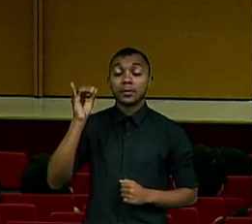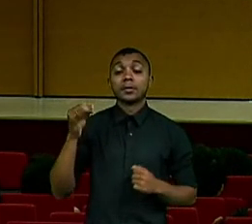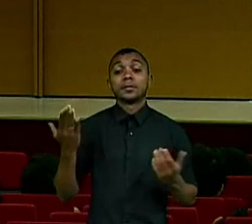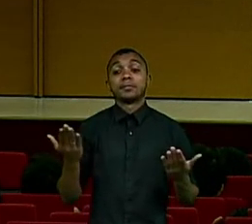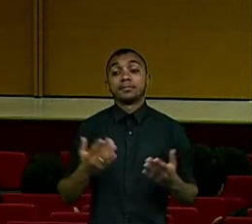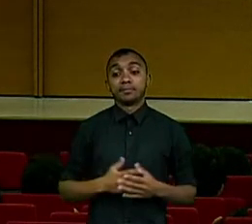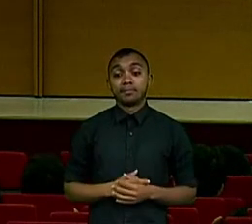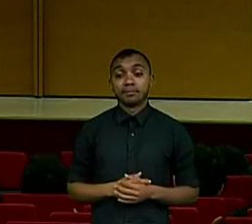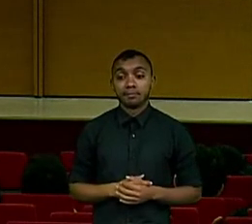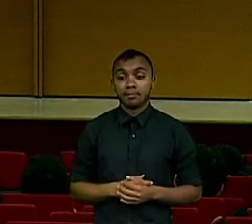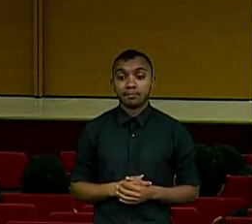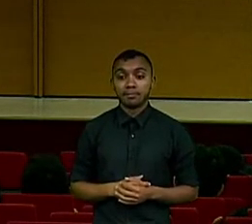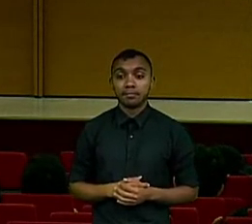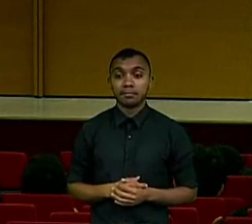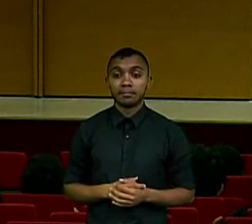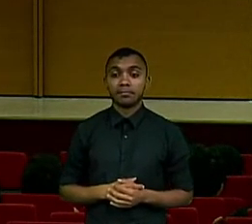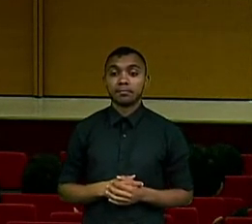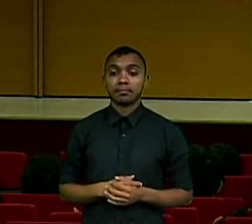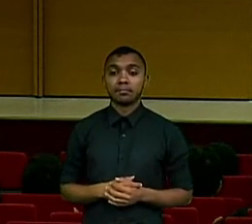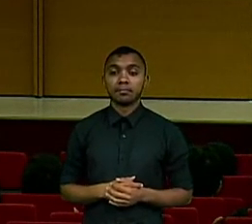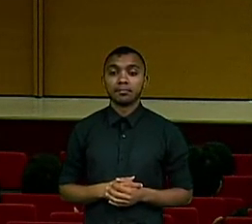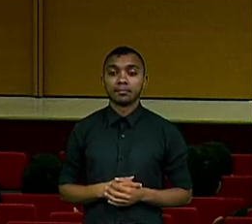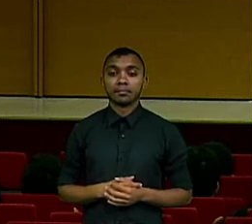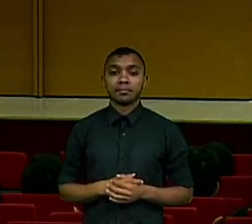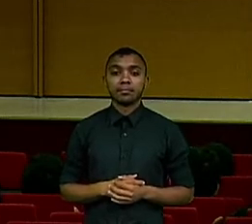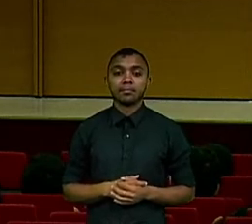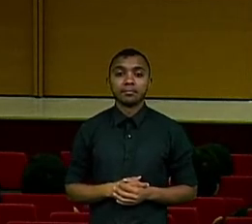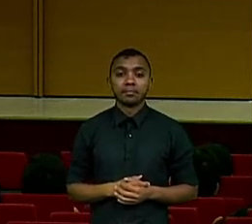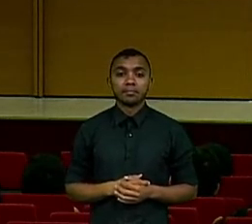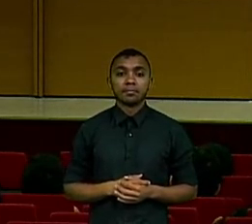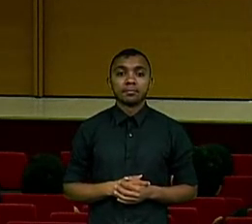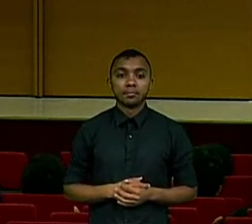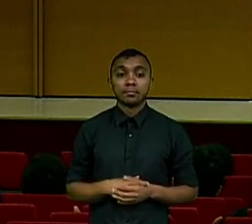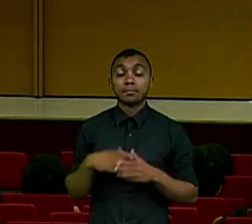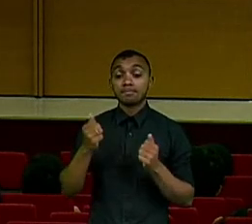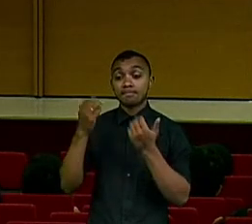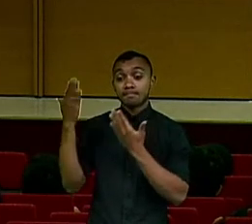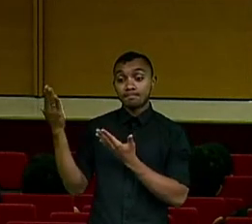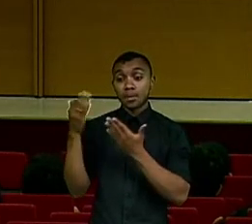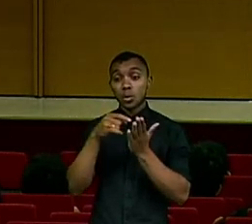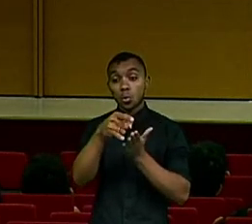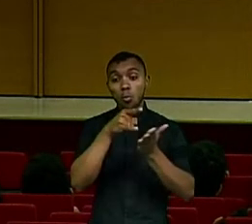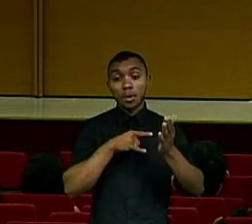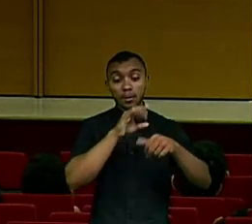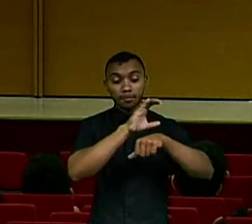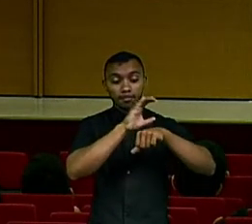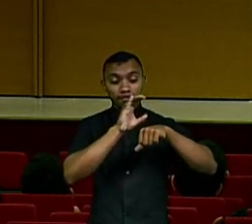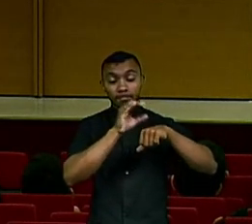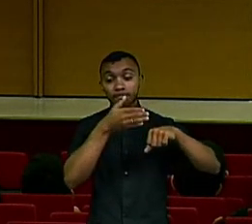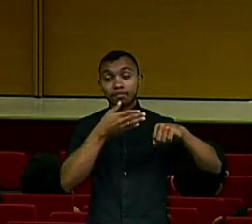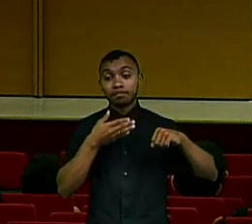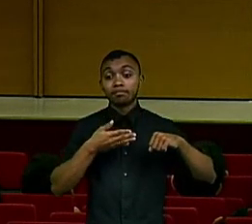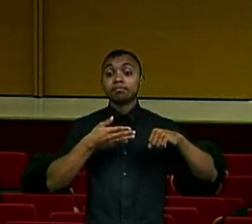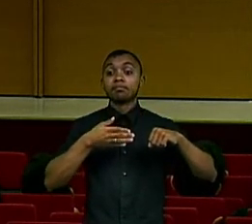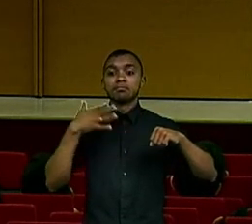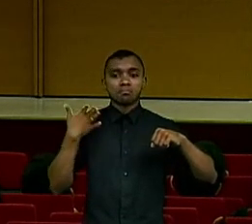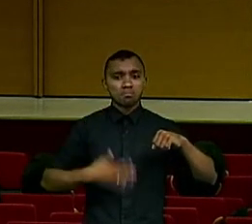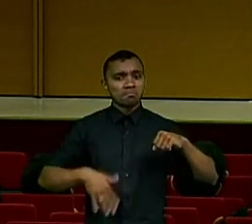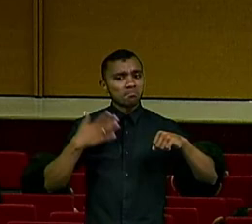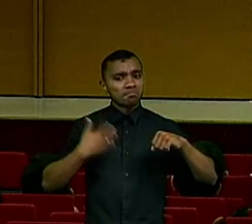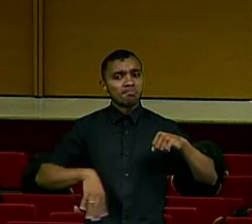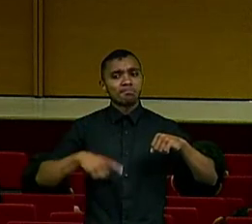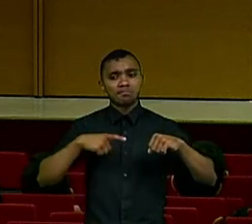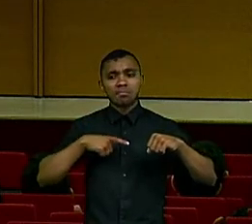pois bem aí o que que acontece nós temos esta Constituição e é uma constituição extremamente